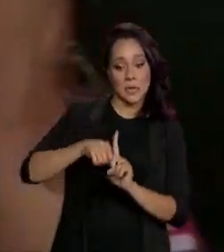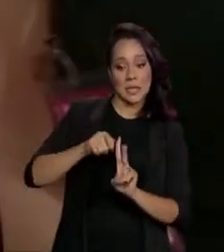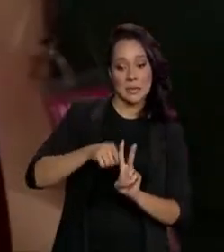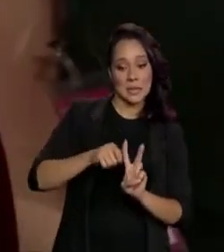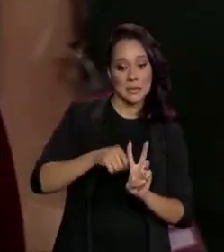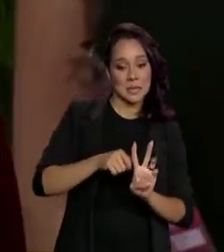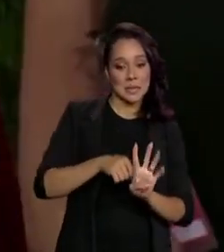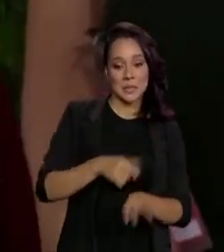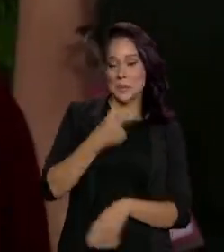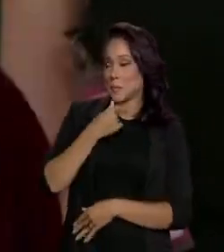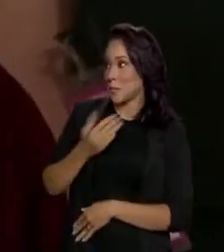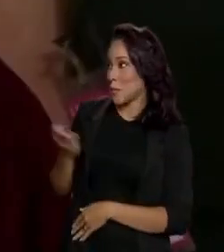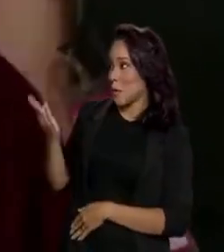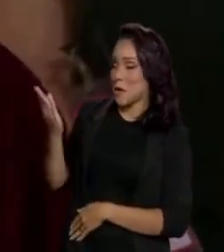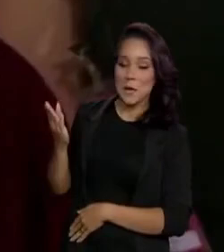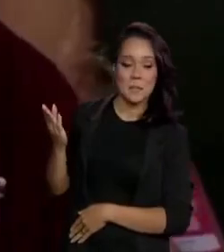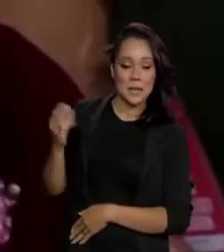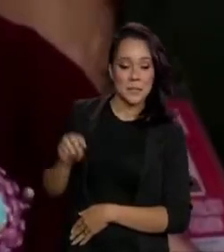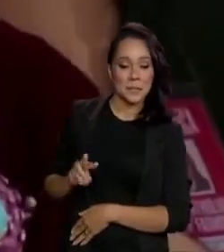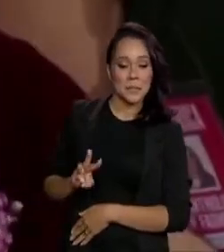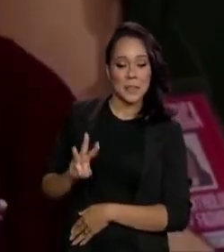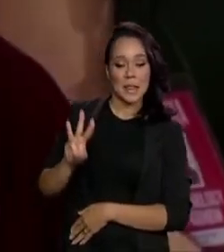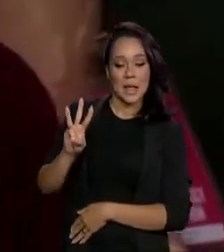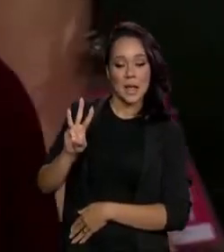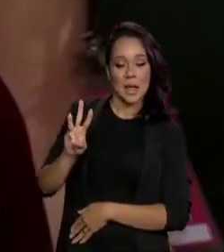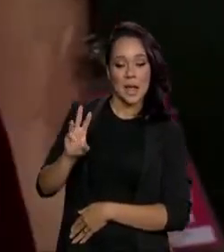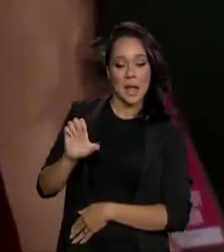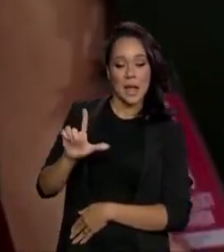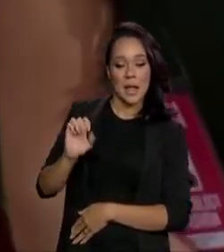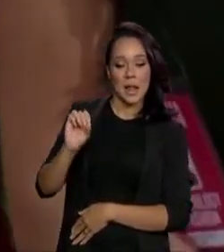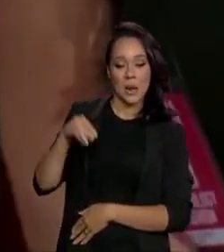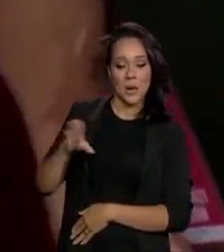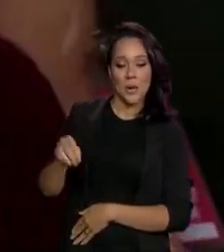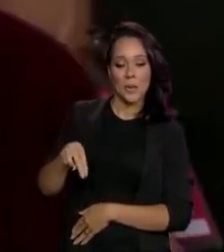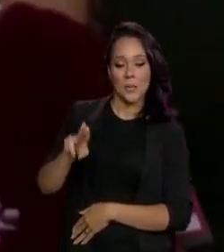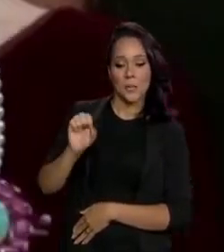o bilionário Elon Musk concluiu a compra do Twitter por